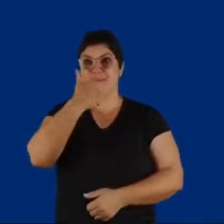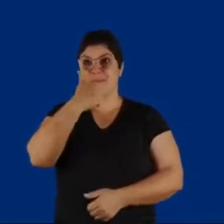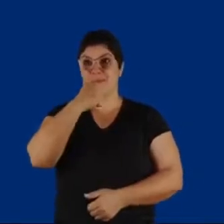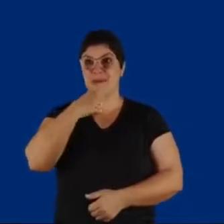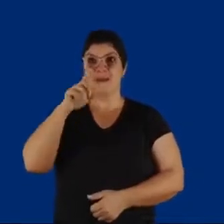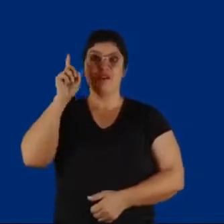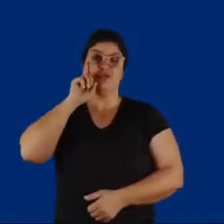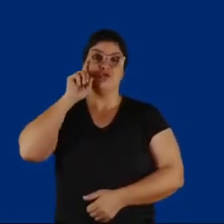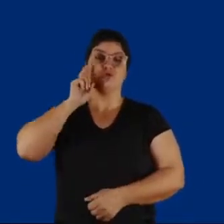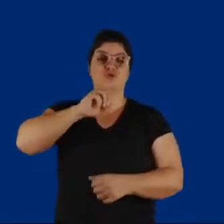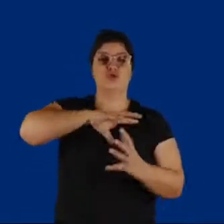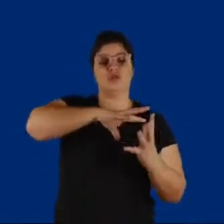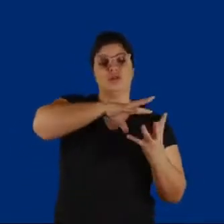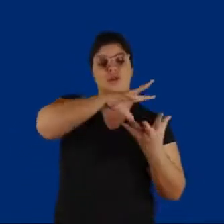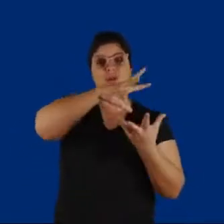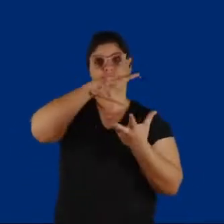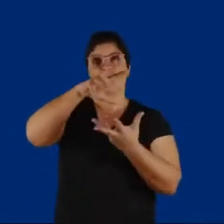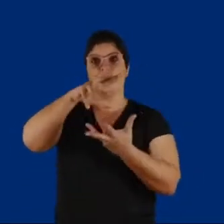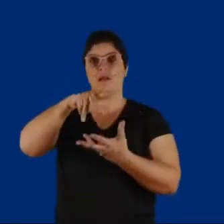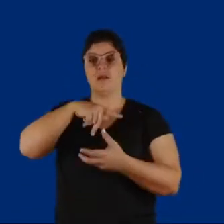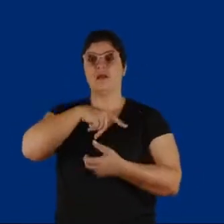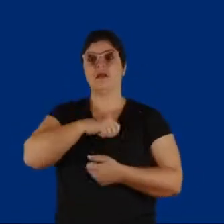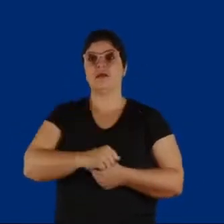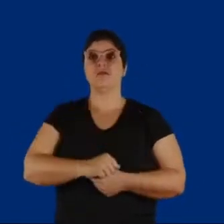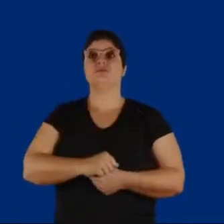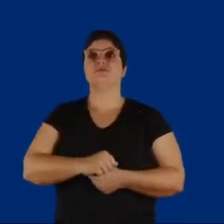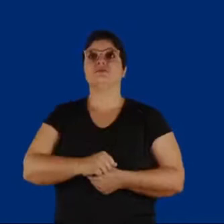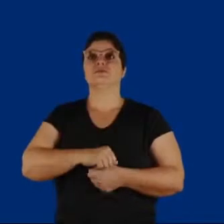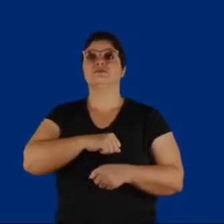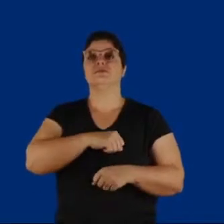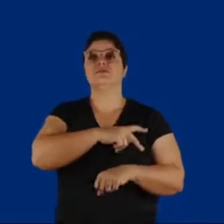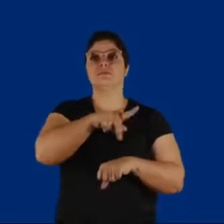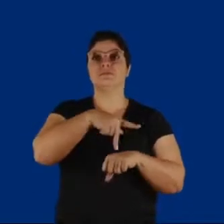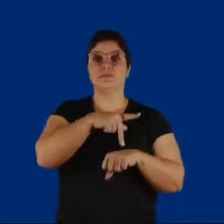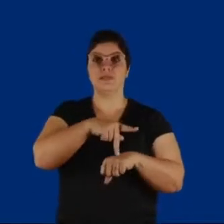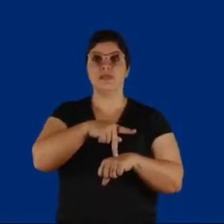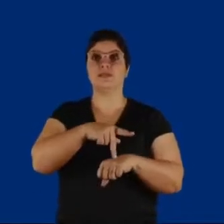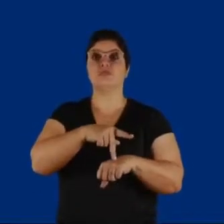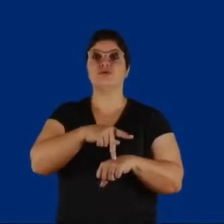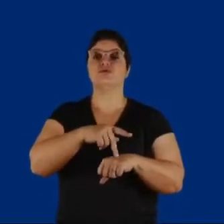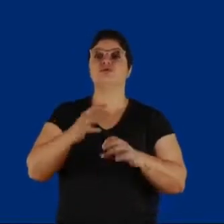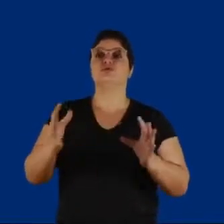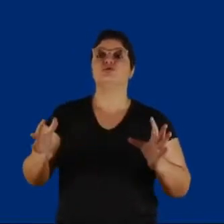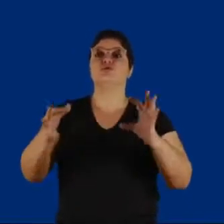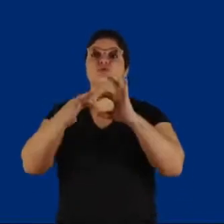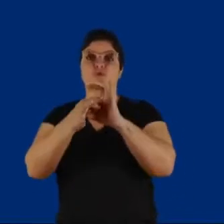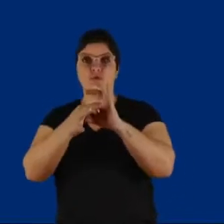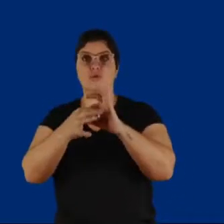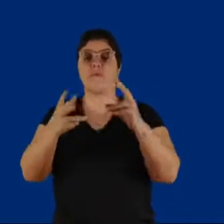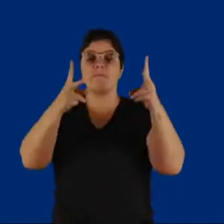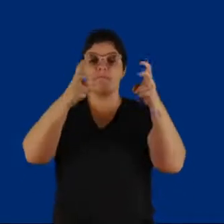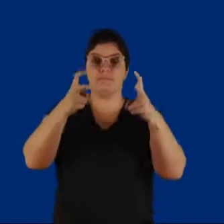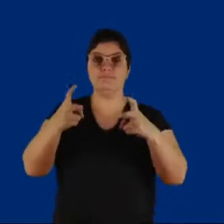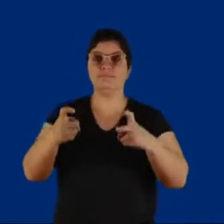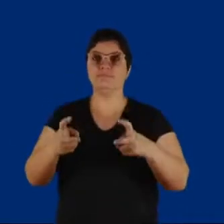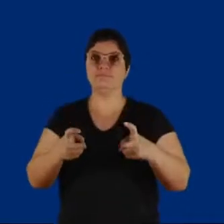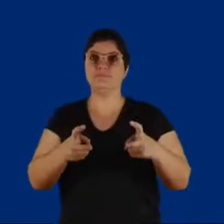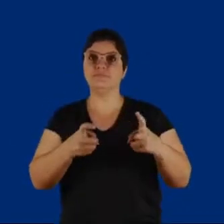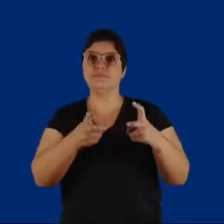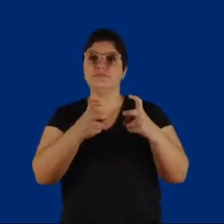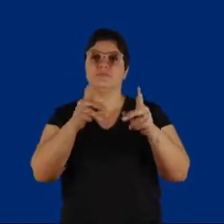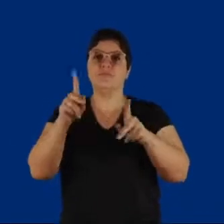nacional de reconciliação para percebermos o